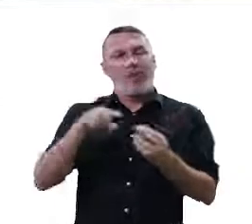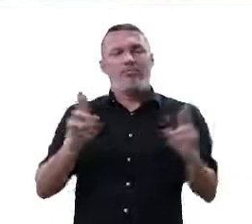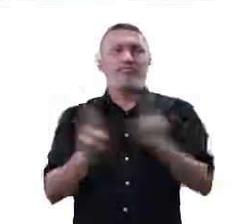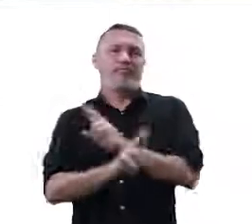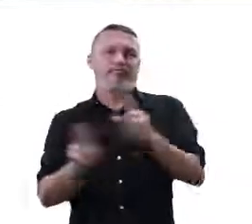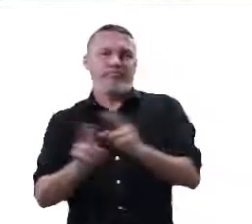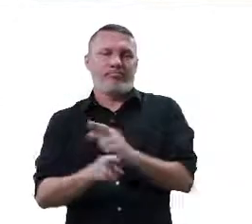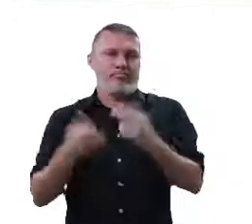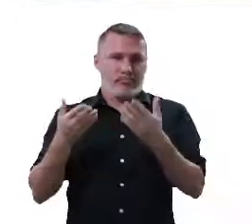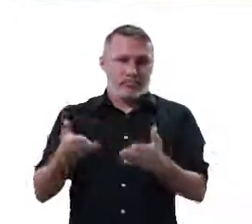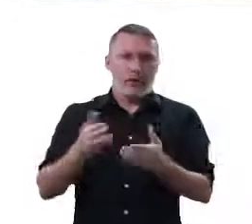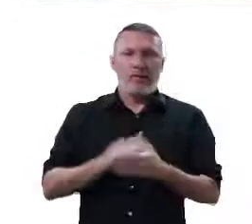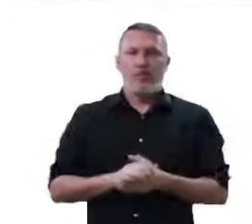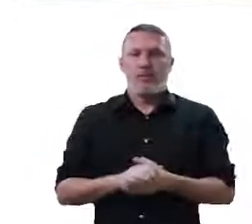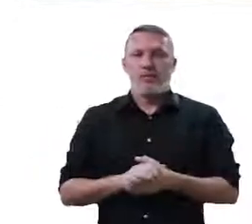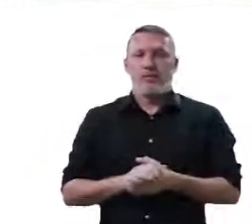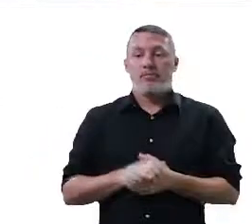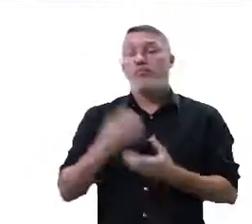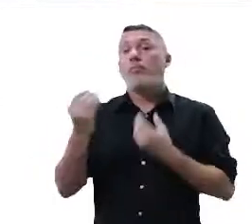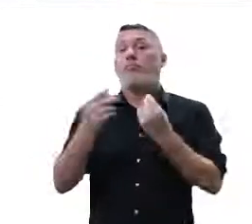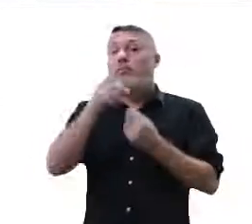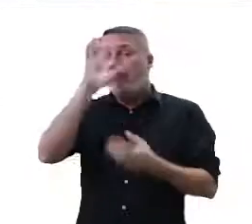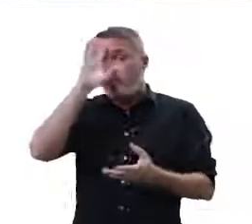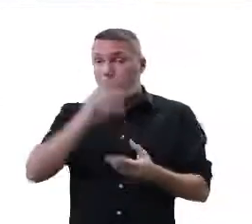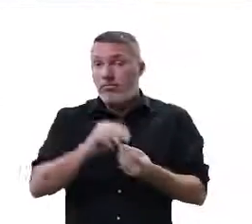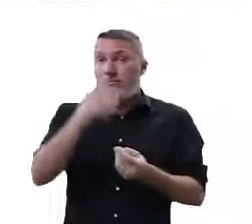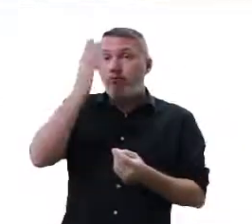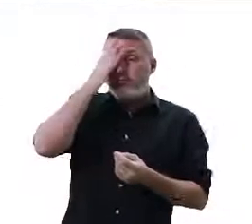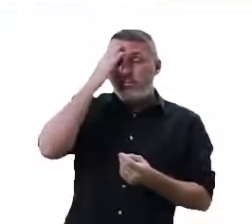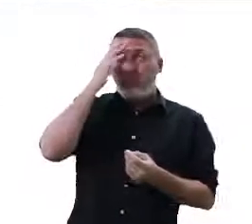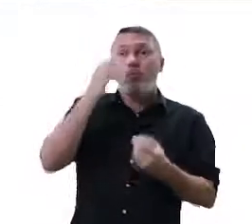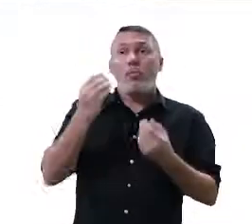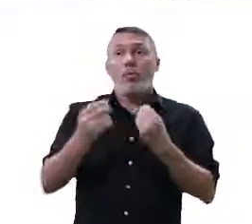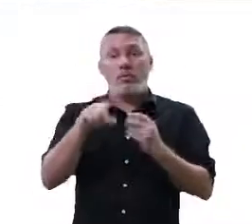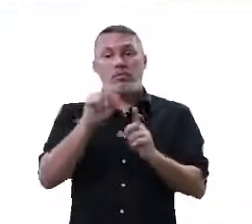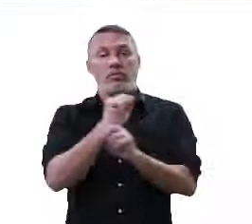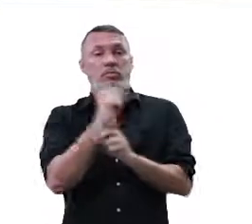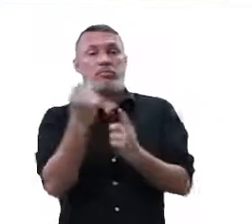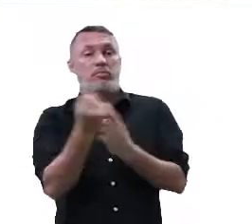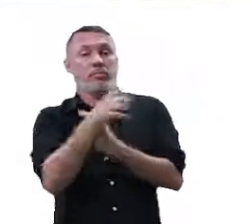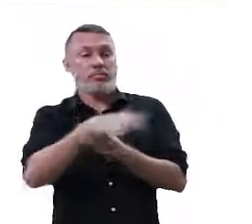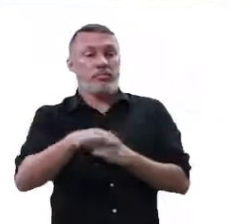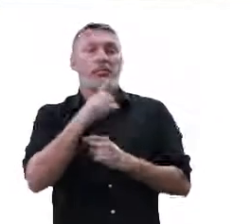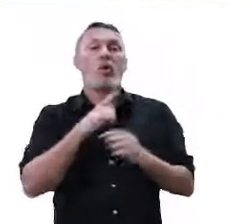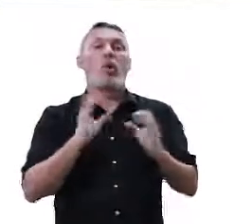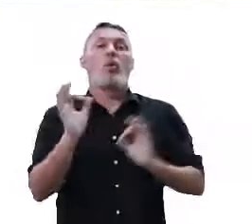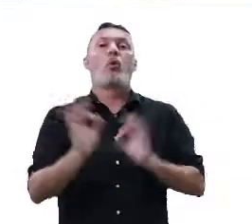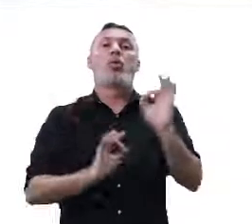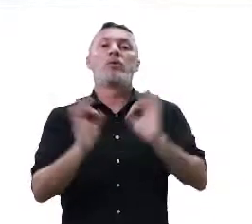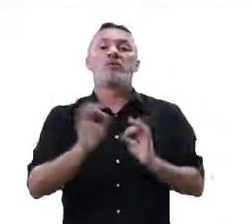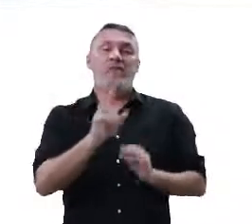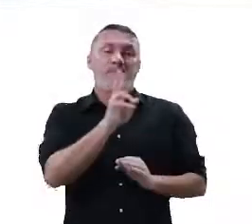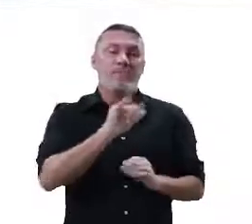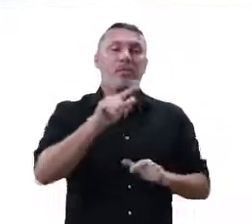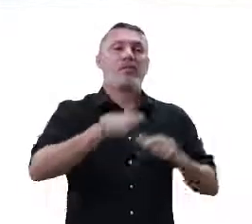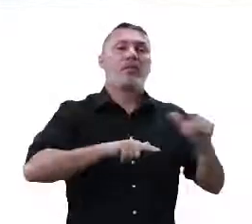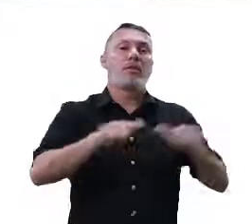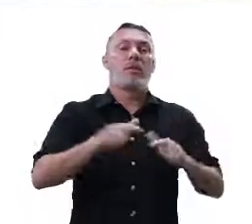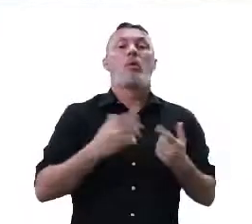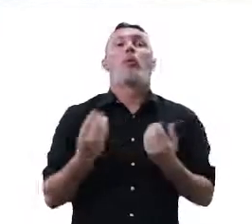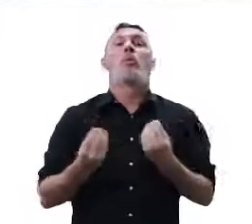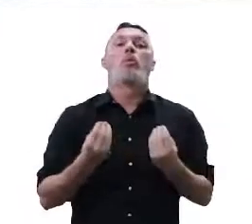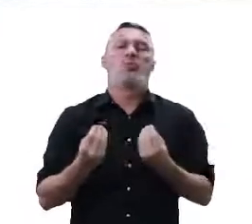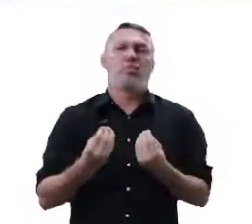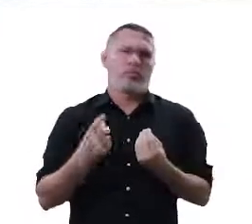é que funciona? O que é a relação de produção? A relação de produção é como as sociedades se organizam para